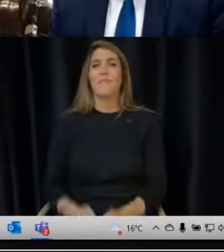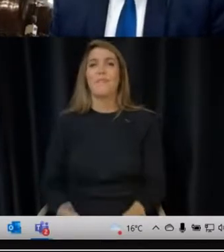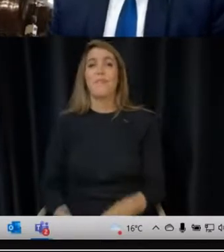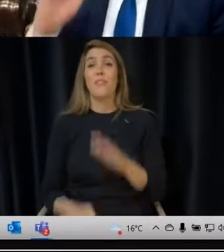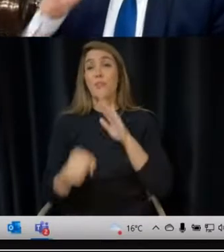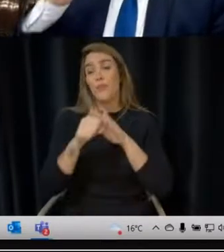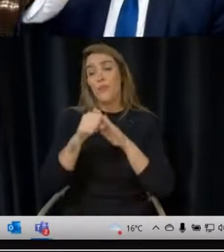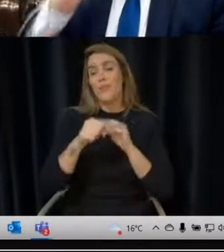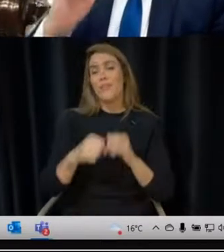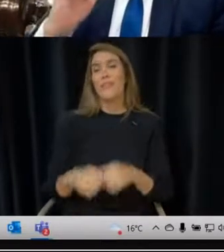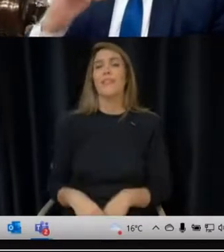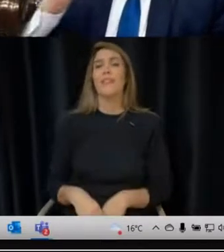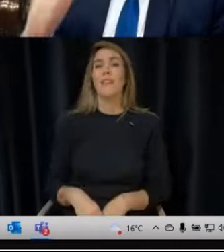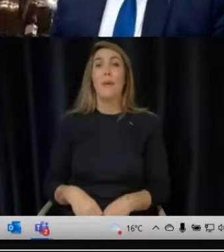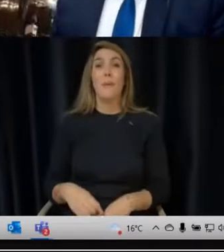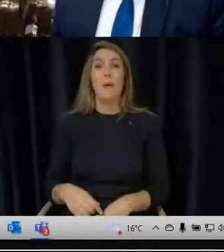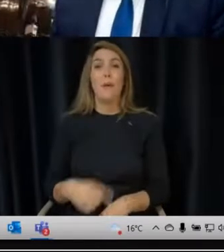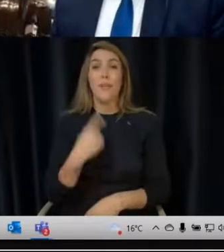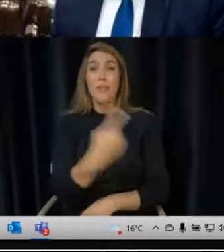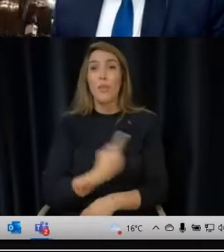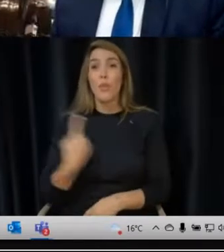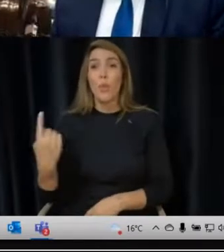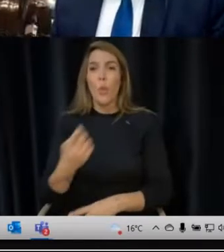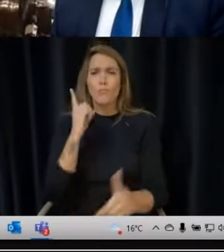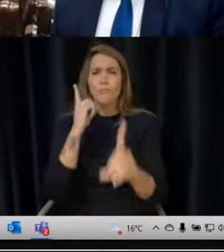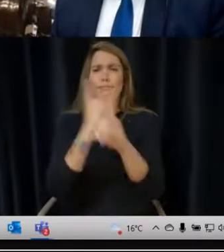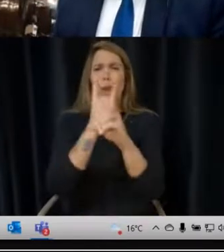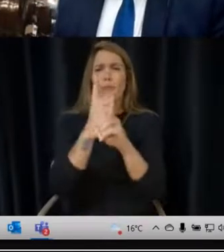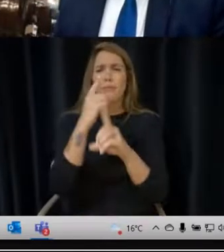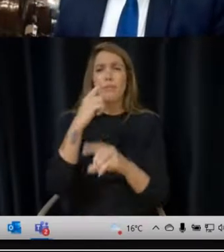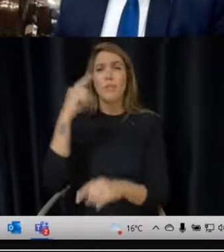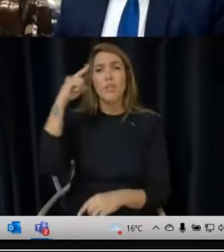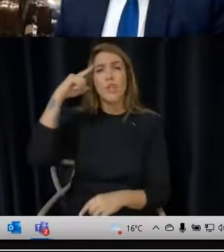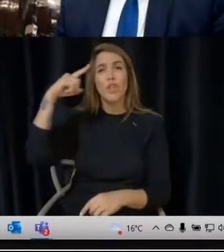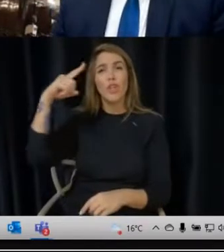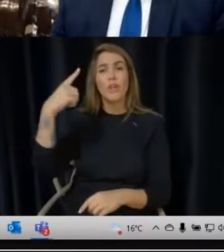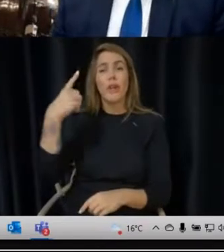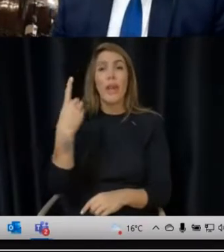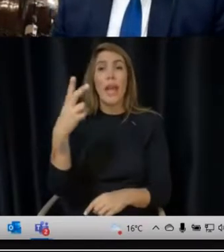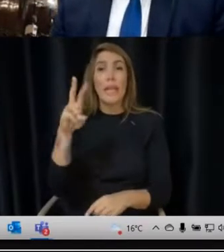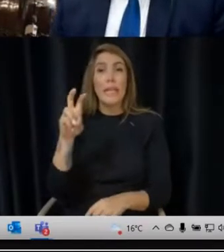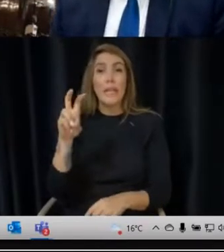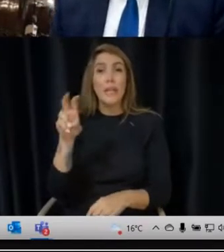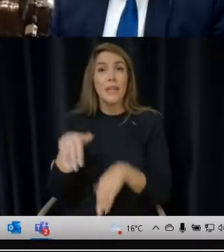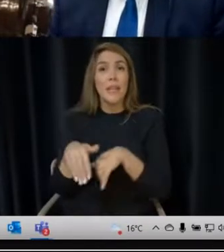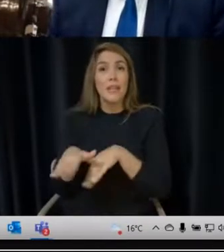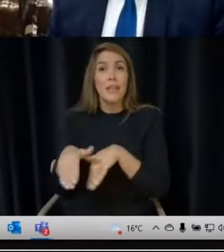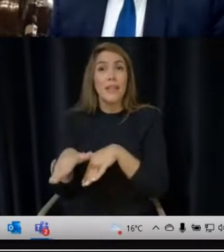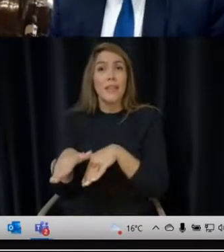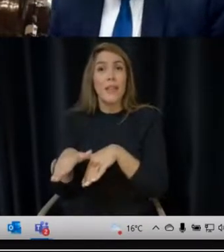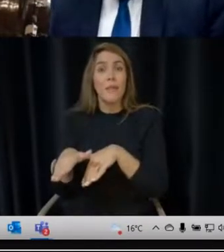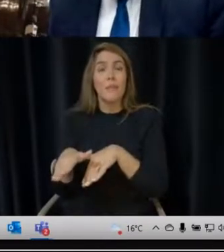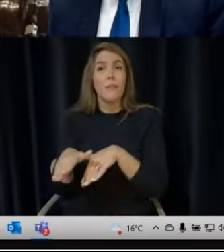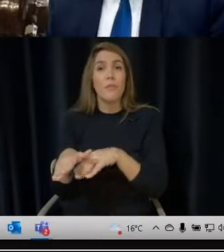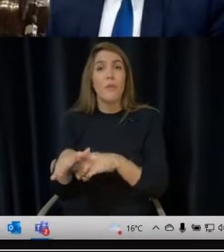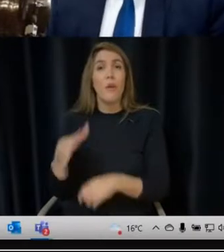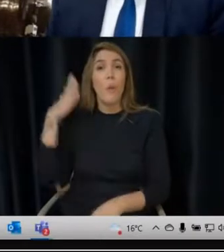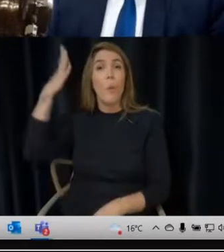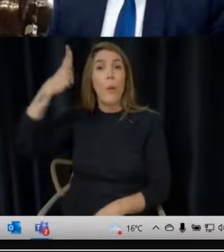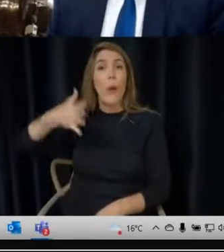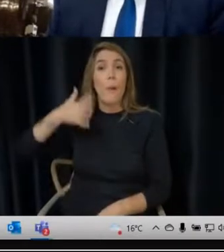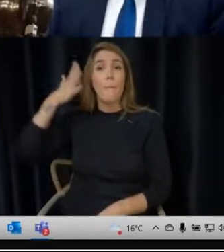no dia 15, quinta-feira, 15 de setembro, com a palestra